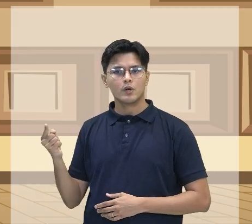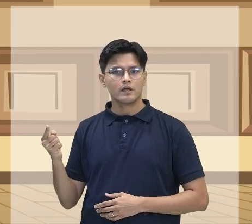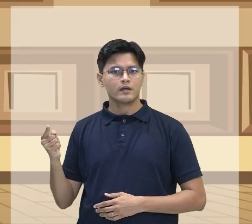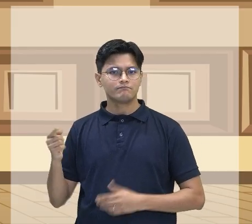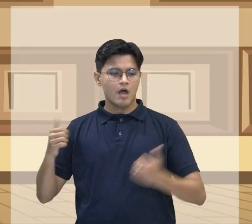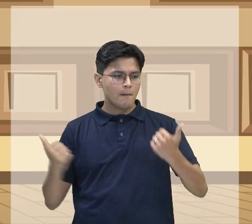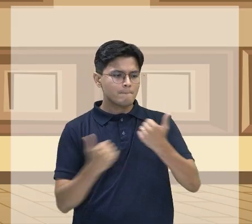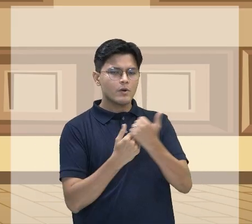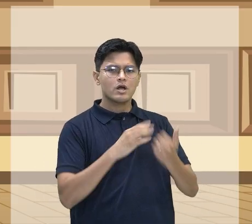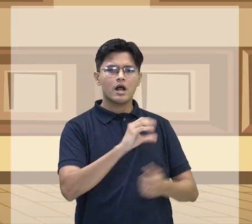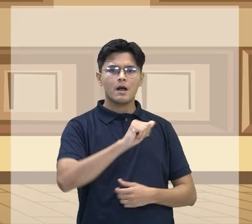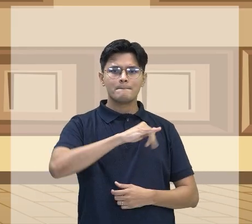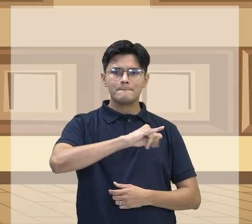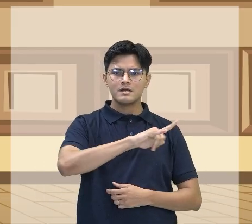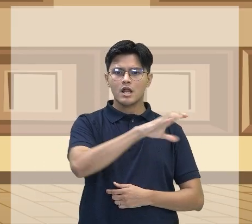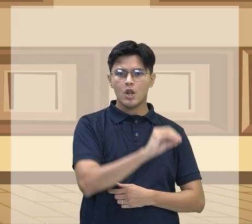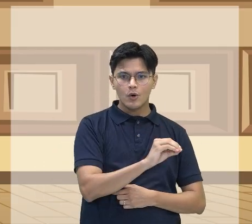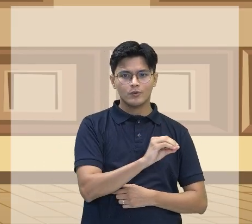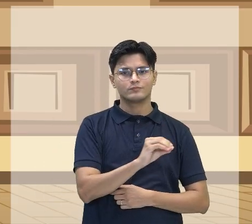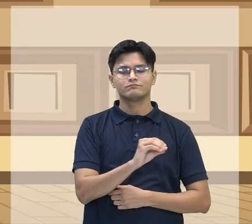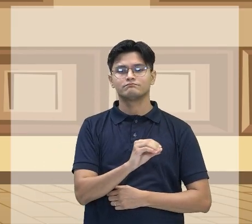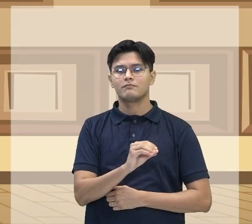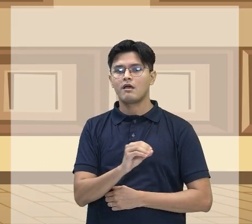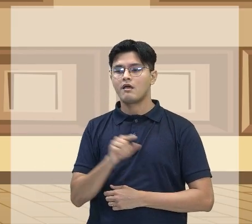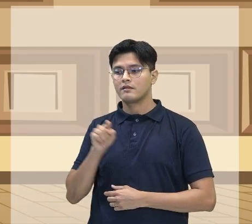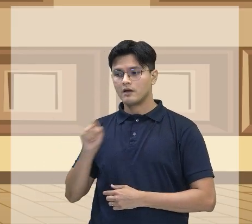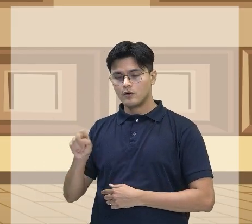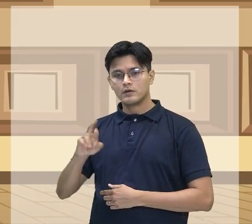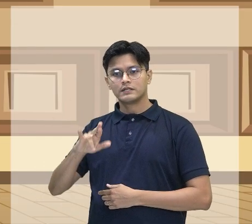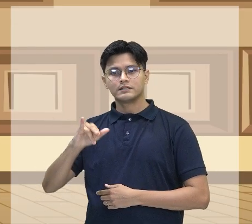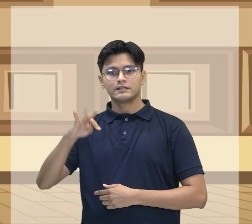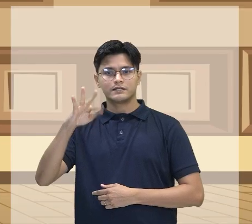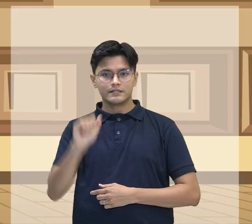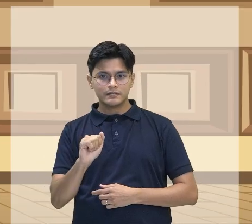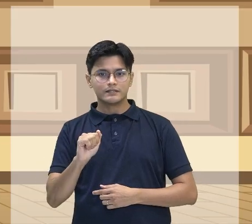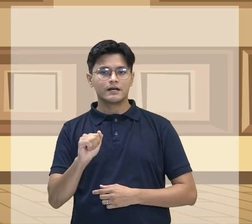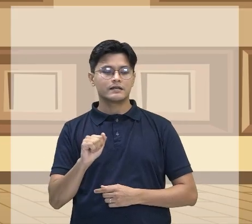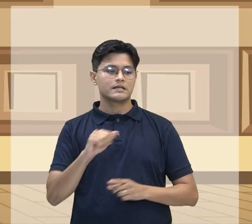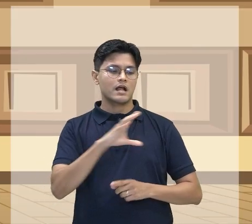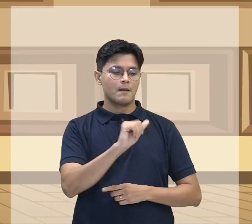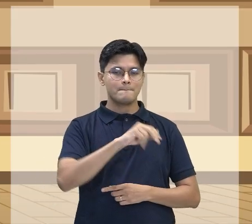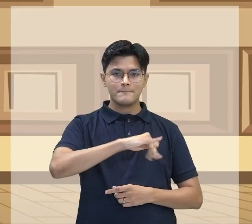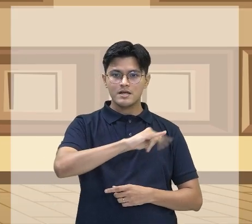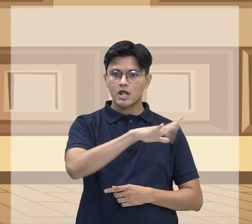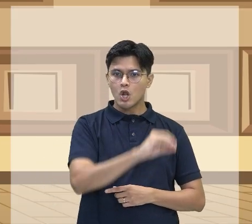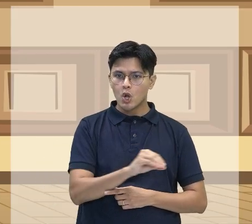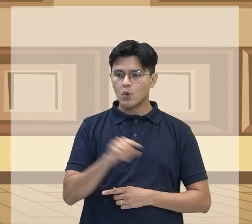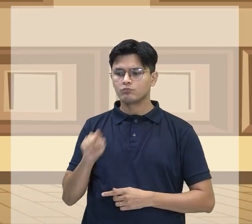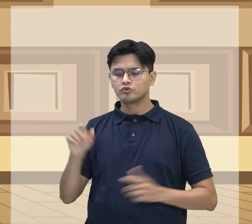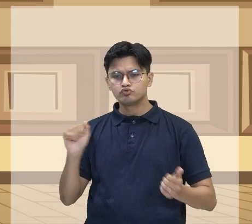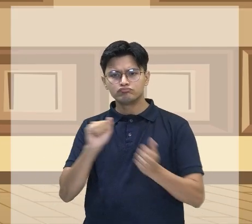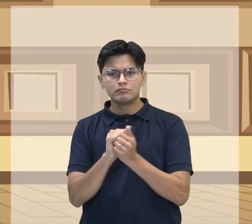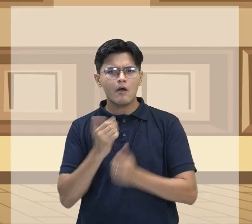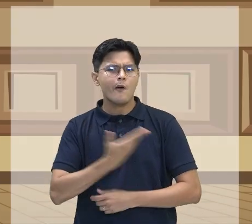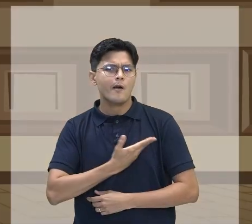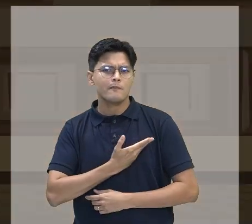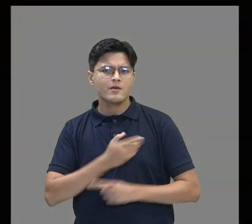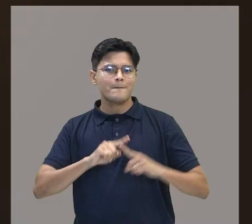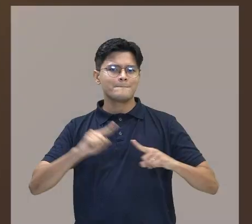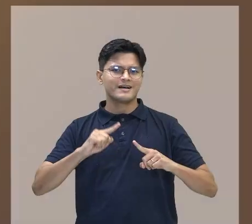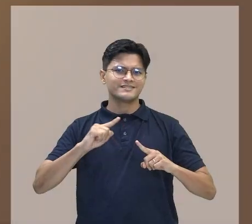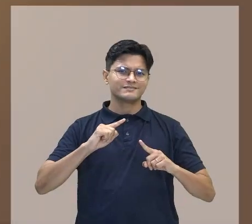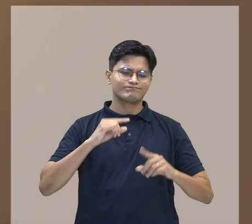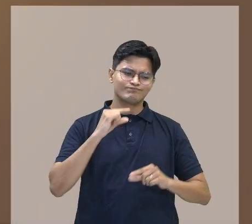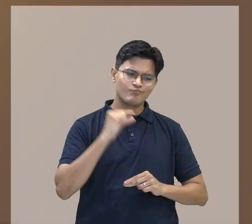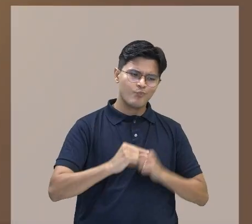Camilo. O que começou com uma amizade entre ele e Rita evoluiu para uma paixão arrebatadora e proibida.